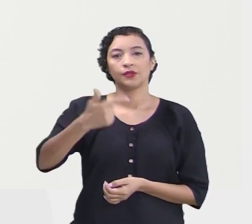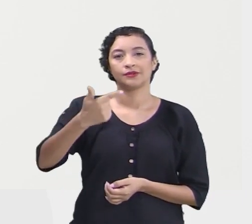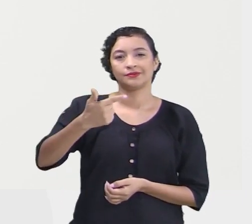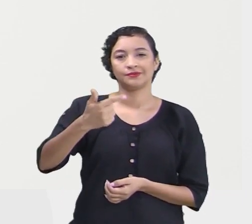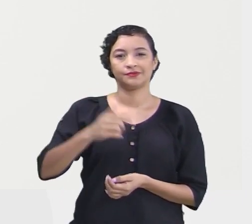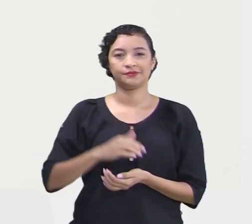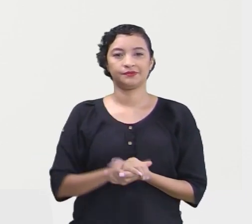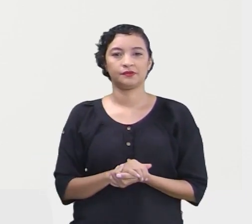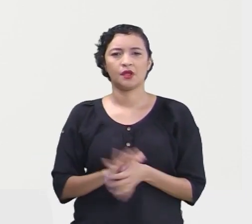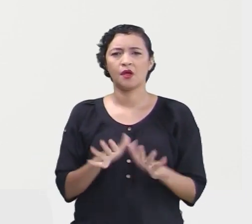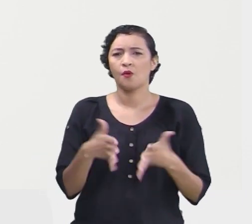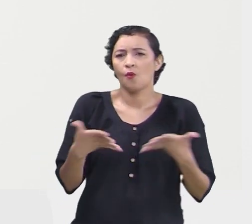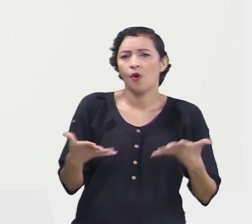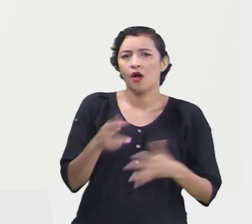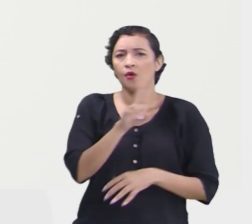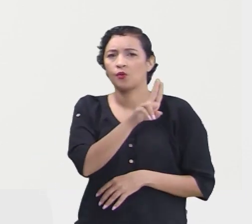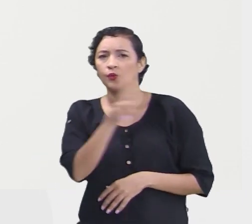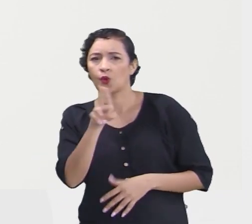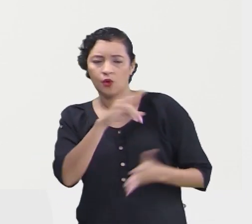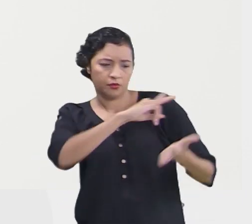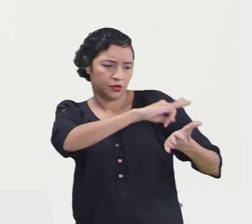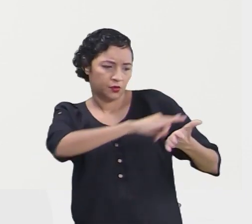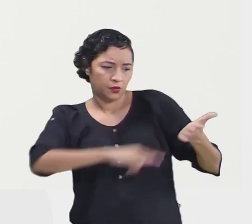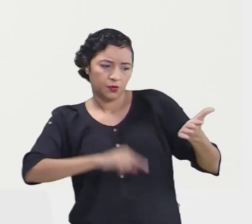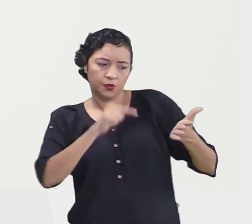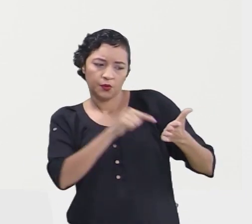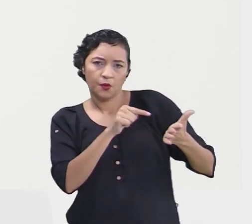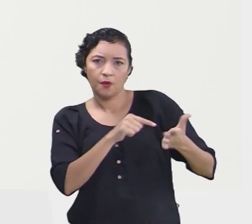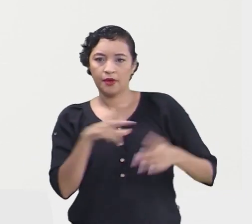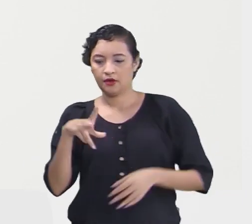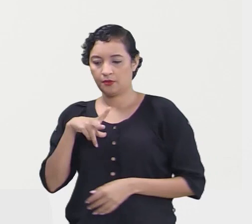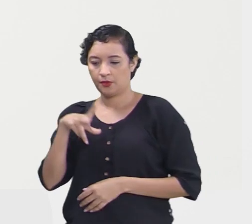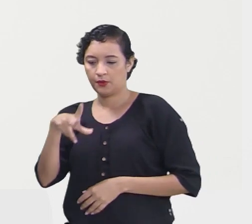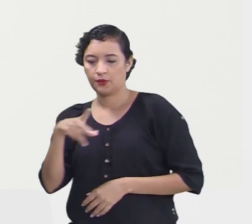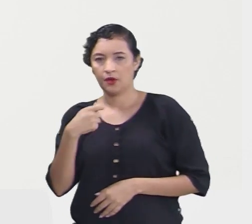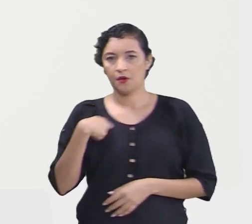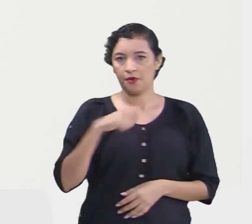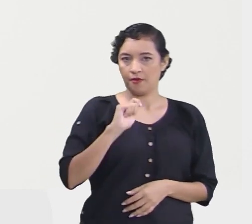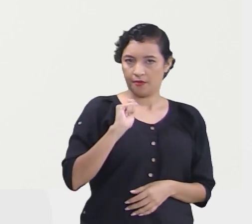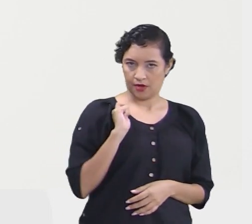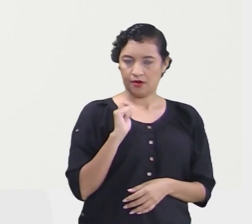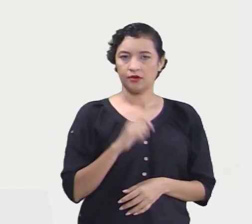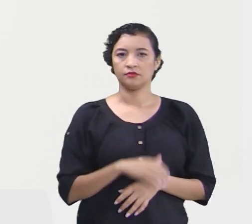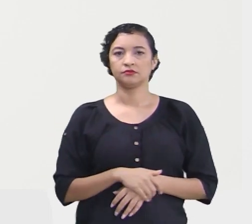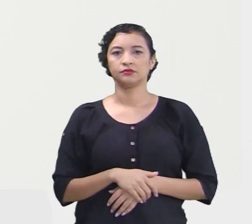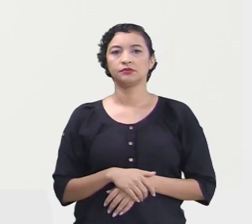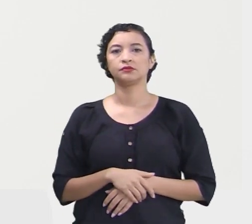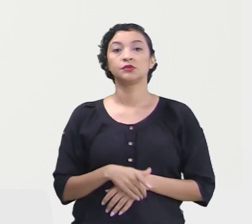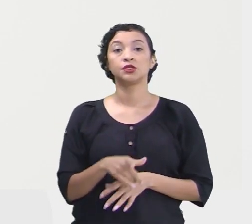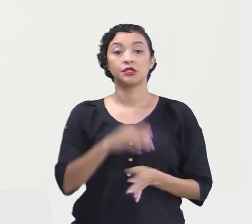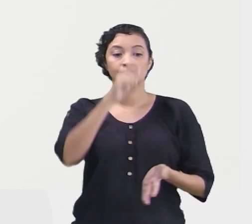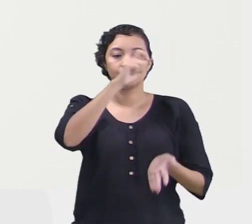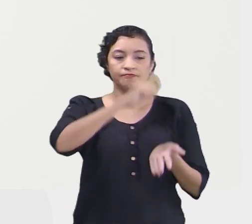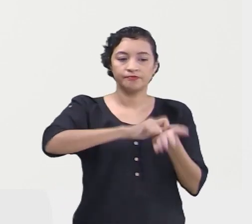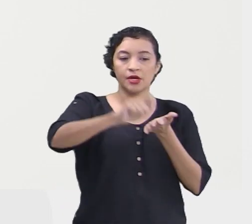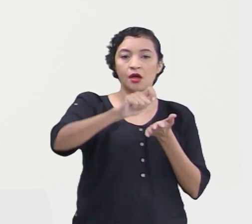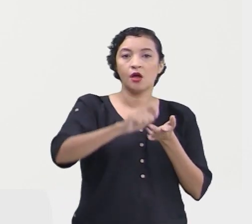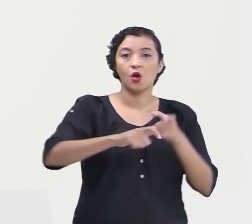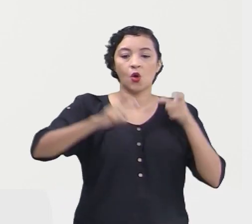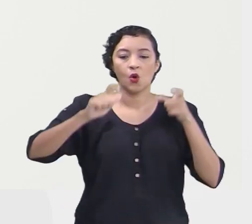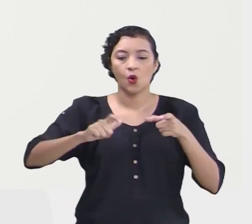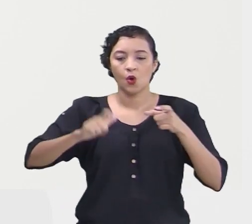também. Qual o nome do acordo feito entre Portugal e Espanha que definia as áreas